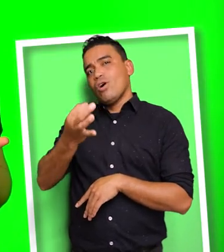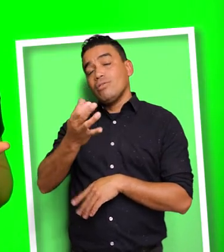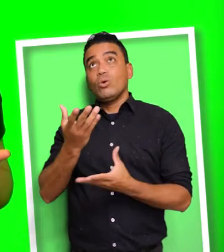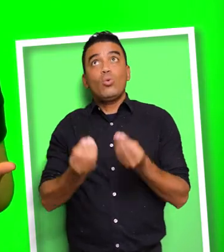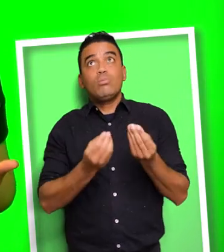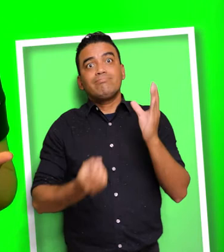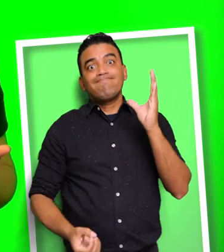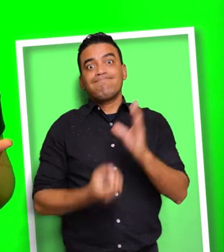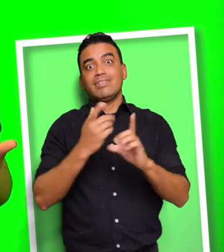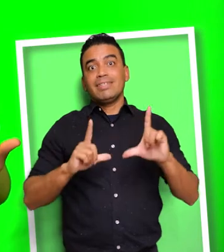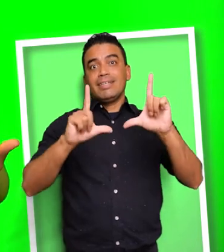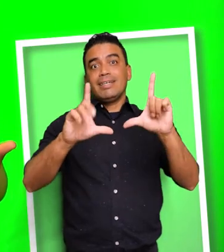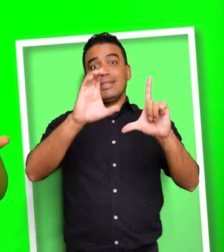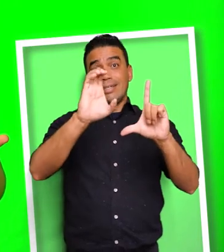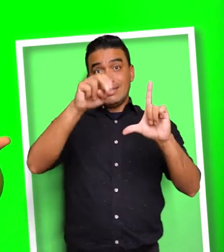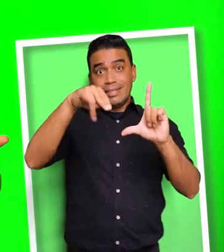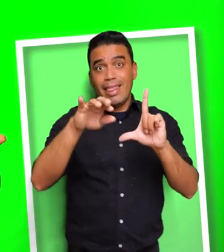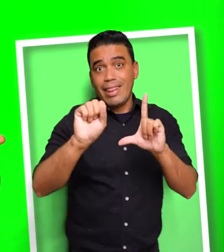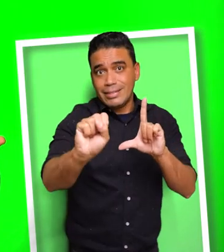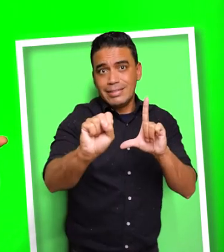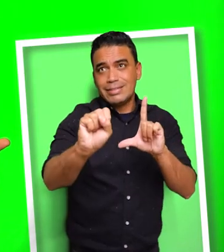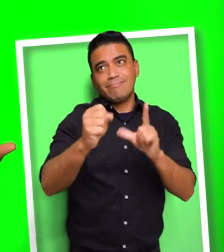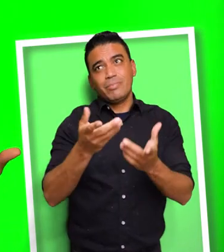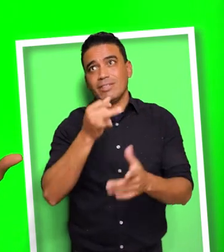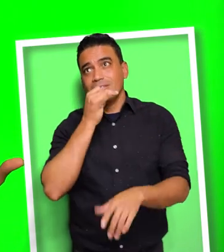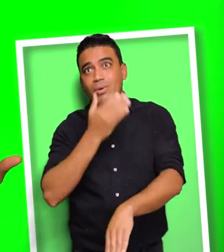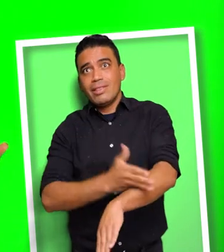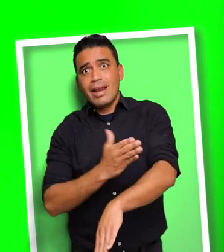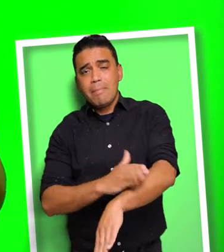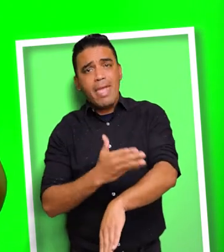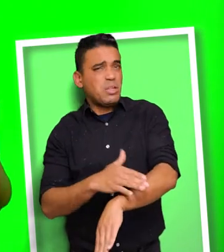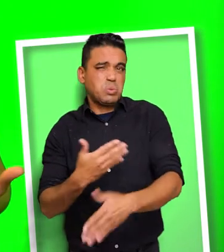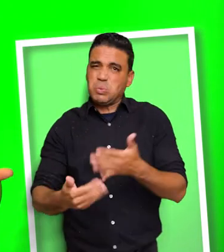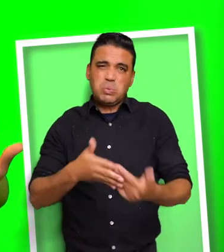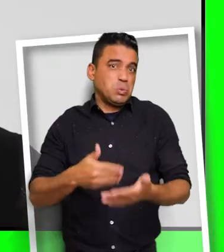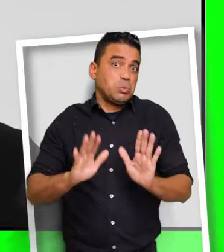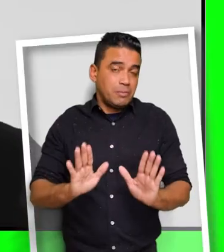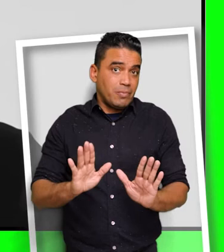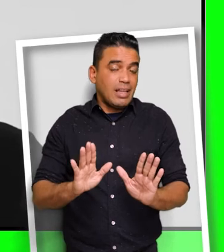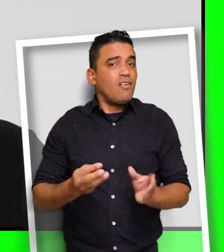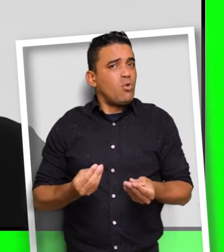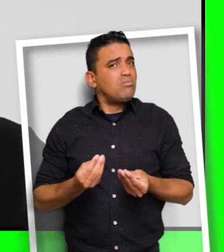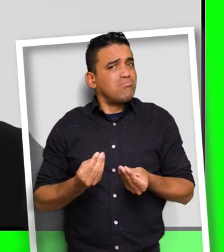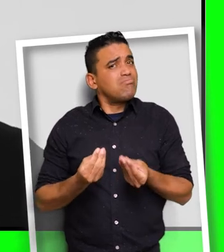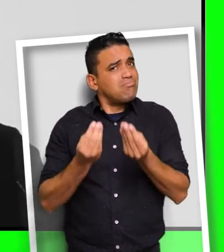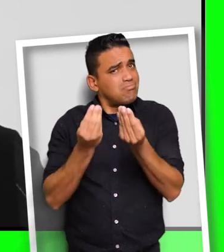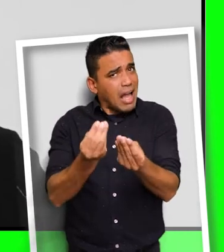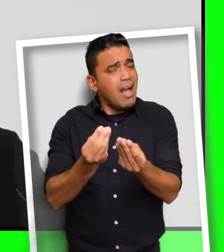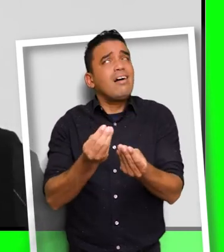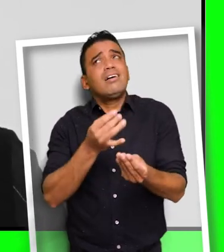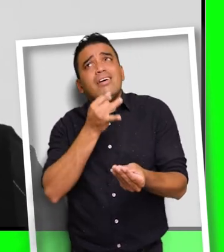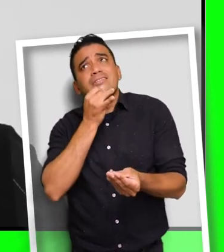nossas cenas? Nós pegamos um treinamento X, e aí eu vou dar um exemplo de